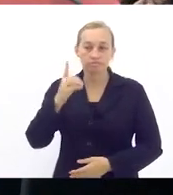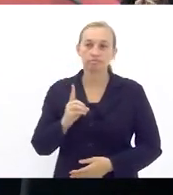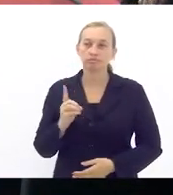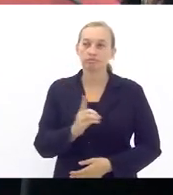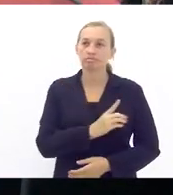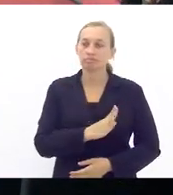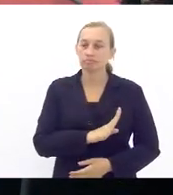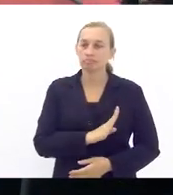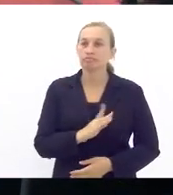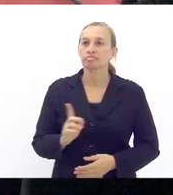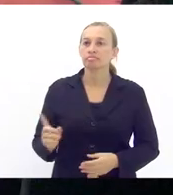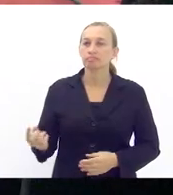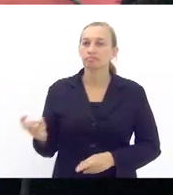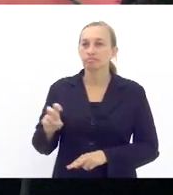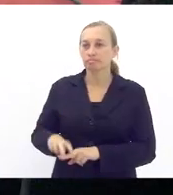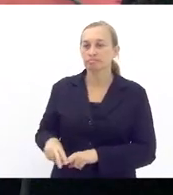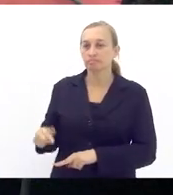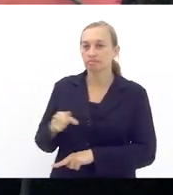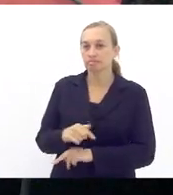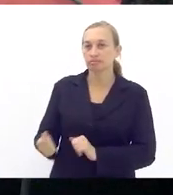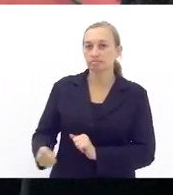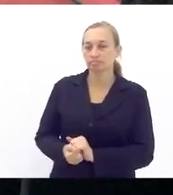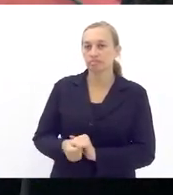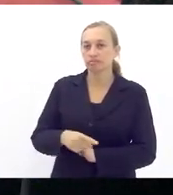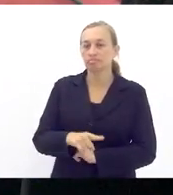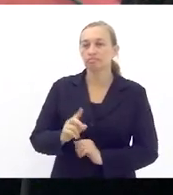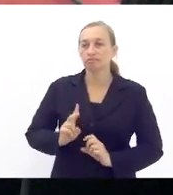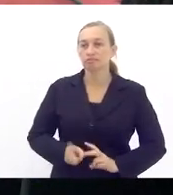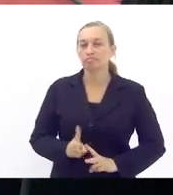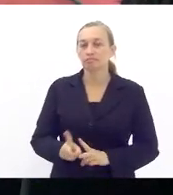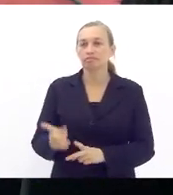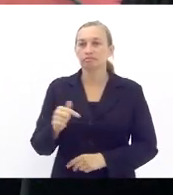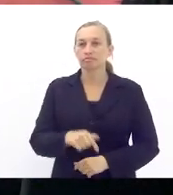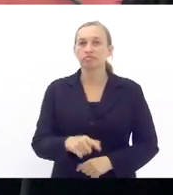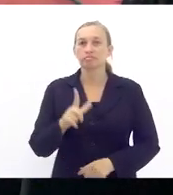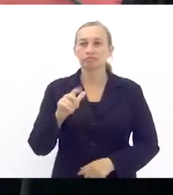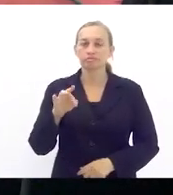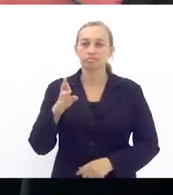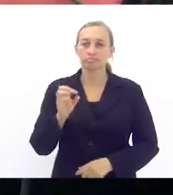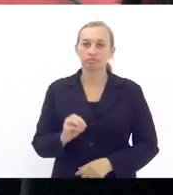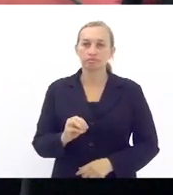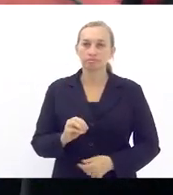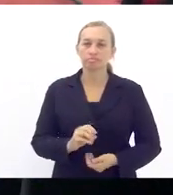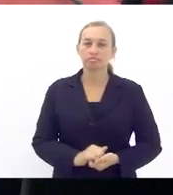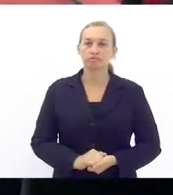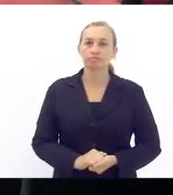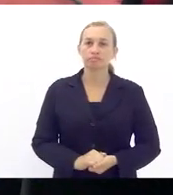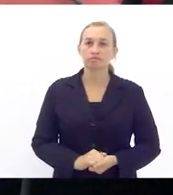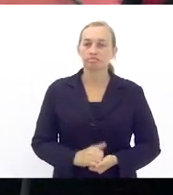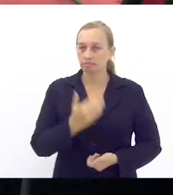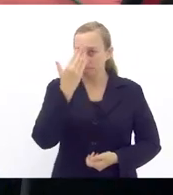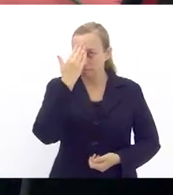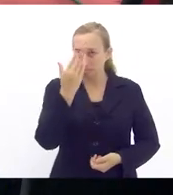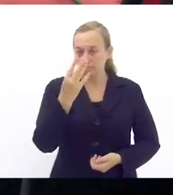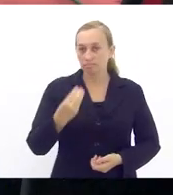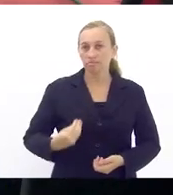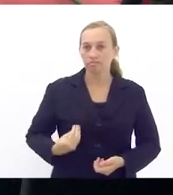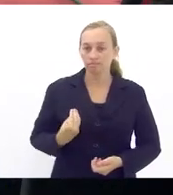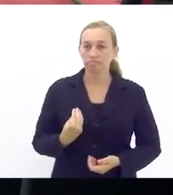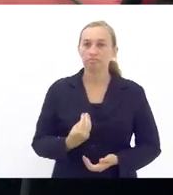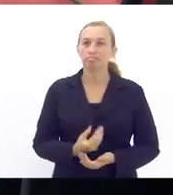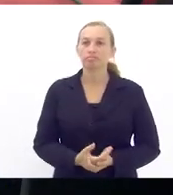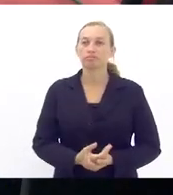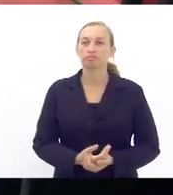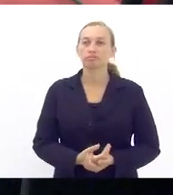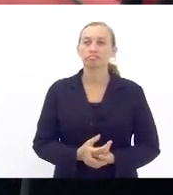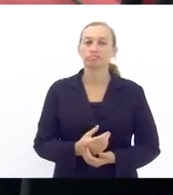recompor aqui vamos seguir em frente aqui com o Leonardo Alves aqui eu quero agradecer a presença representando